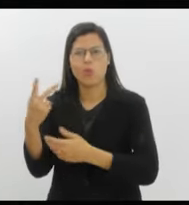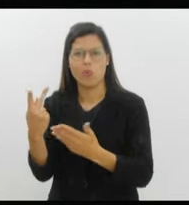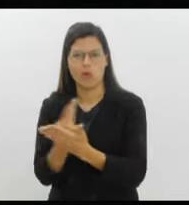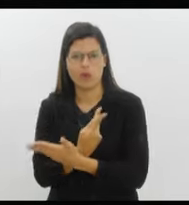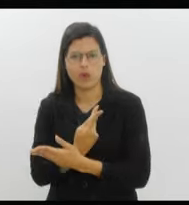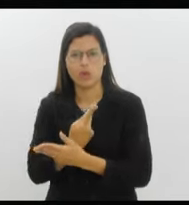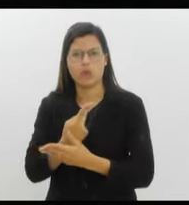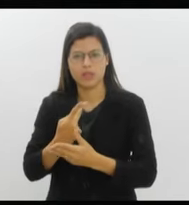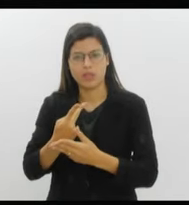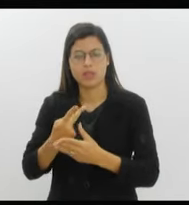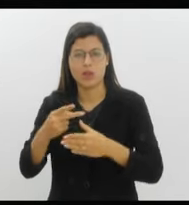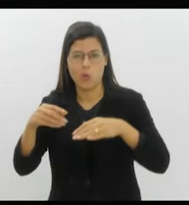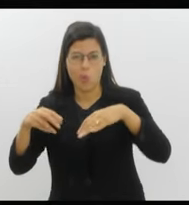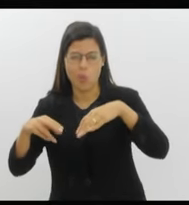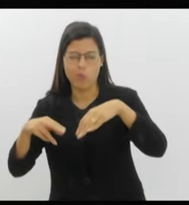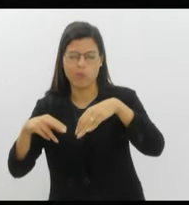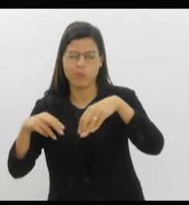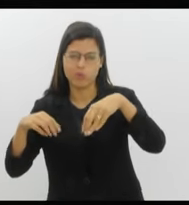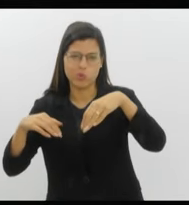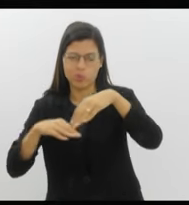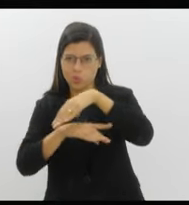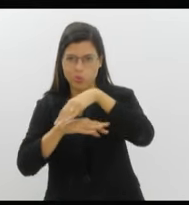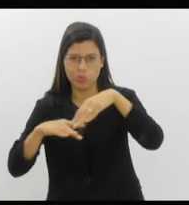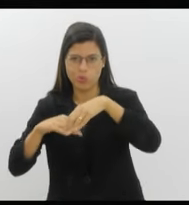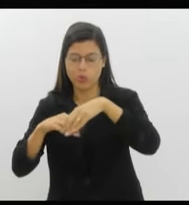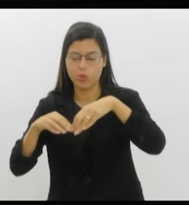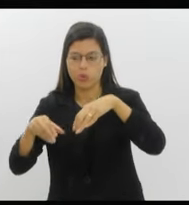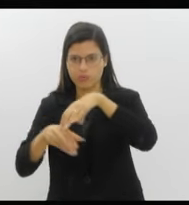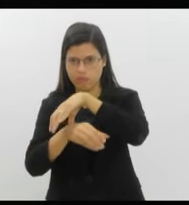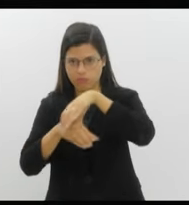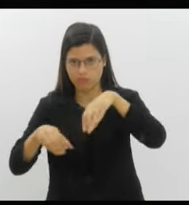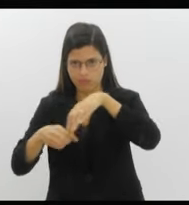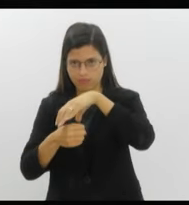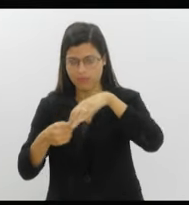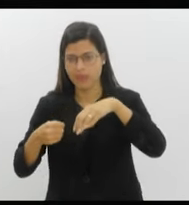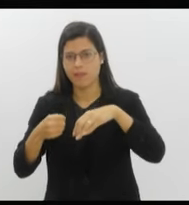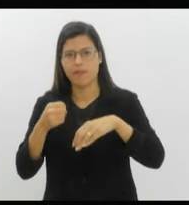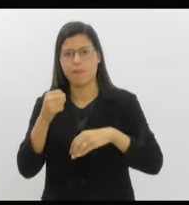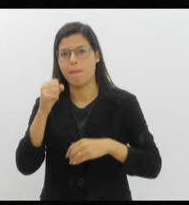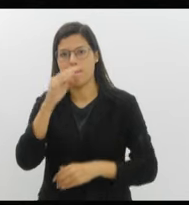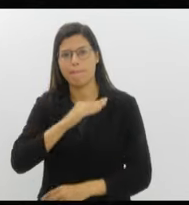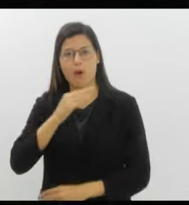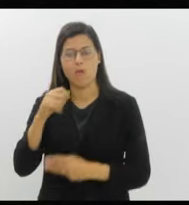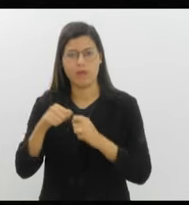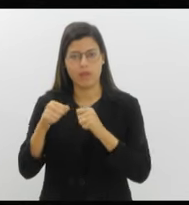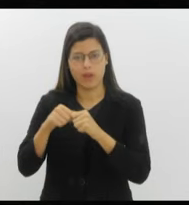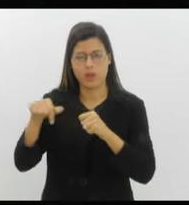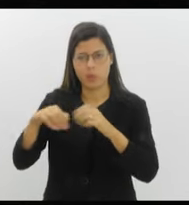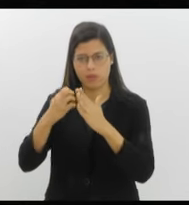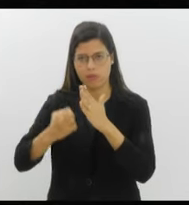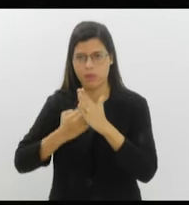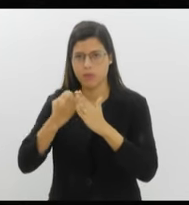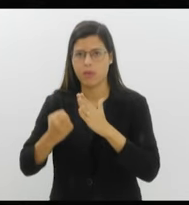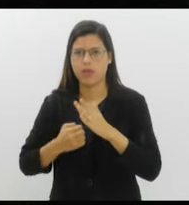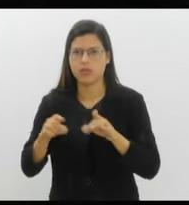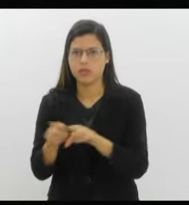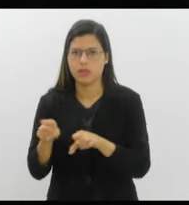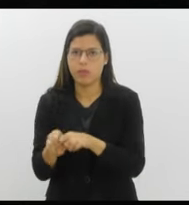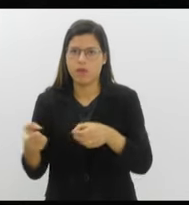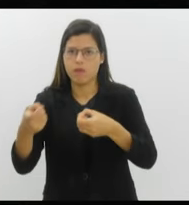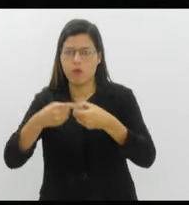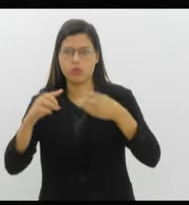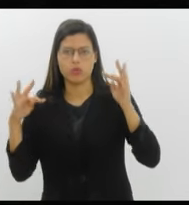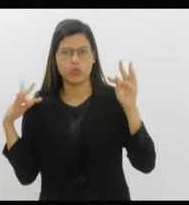pelo túnel mal feito pela Conser, e também a retomada do desenvolvimento econômico, social, do turismo para a nossa